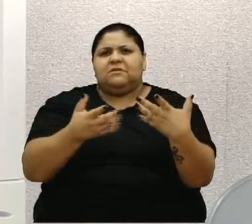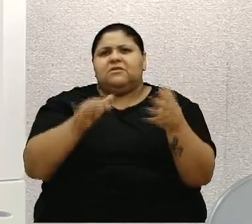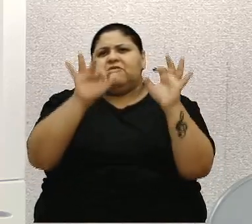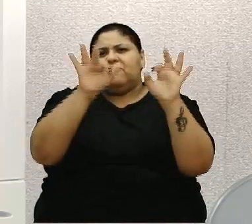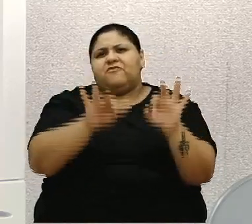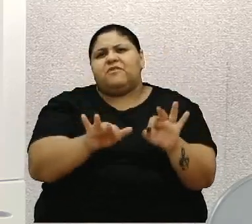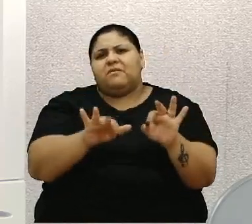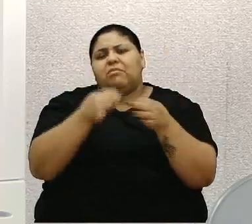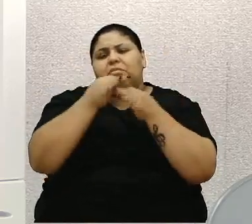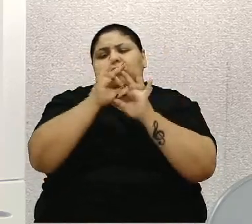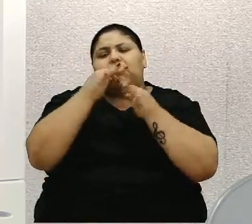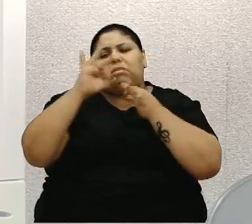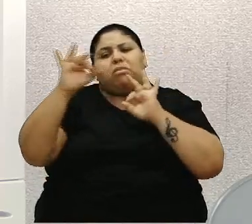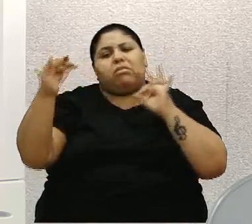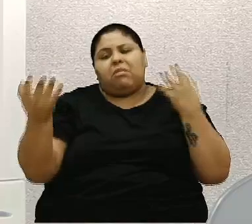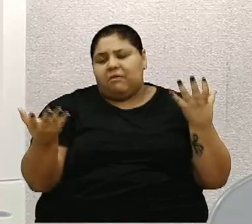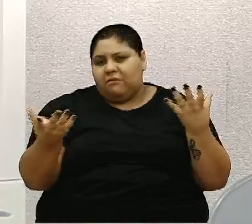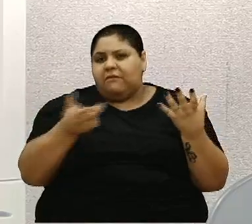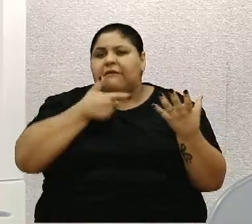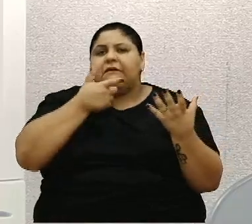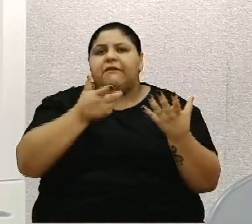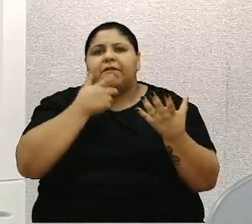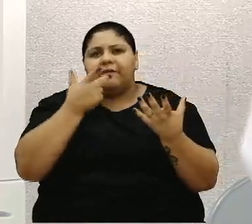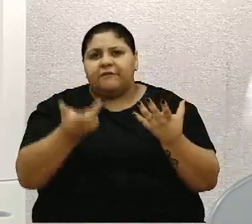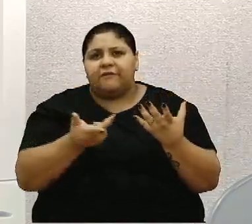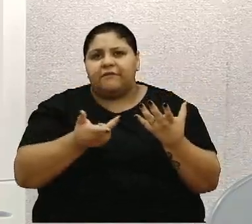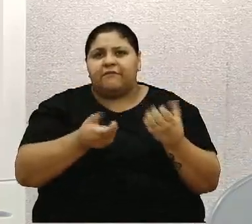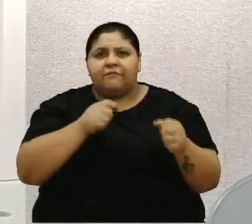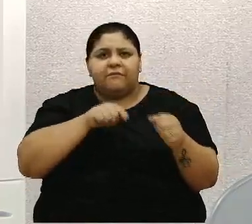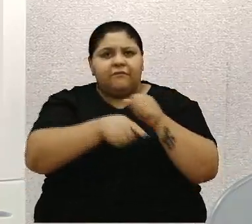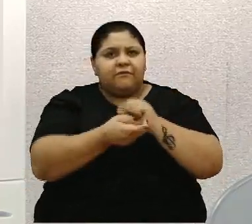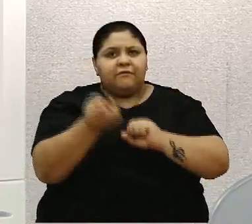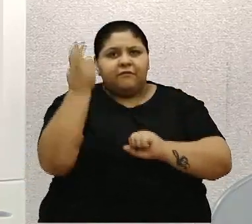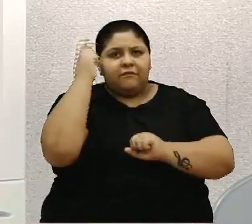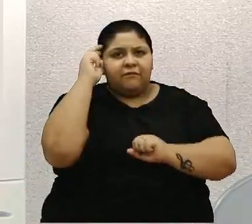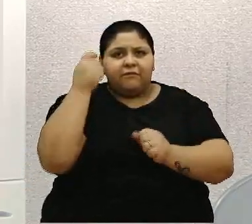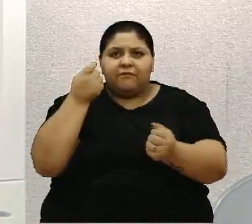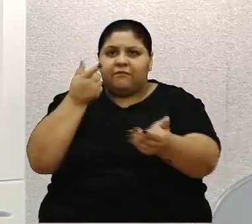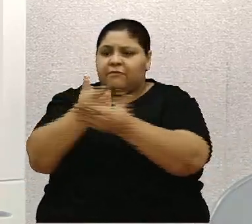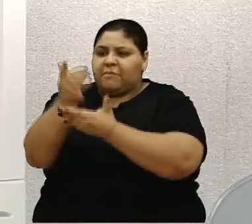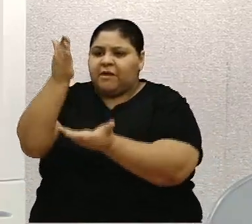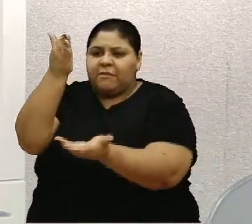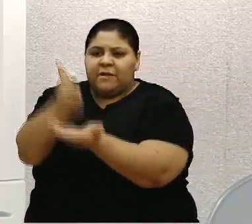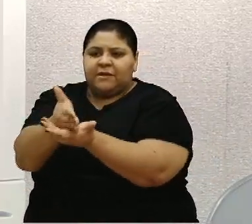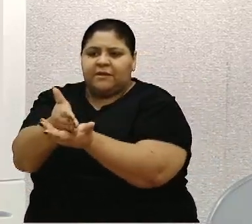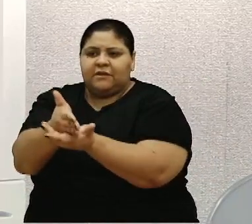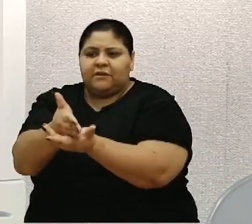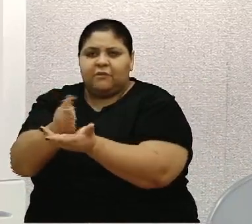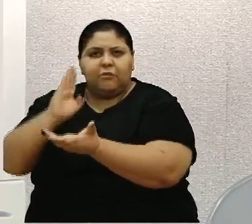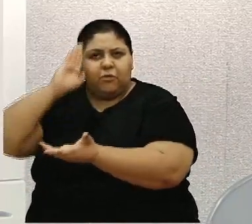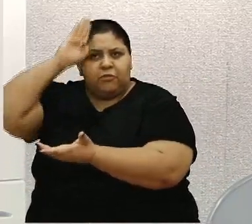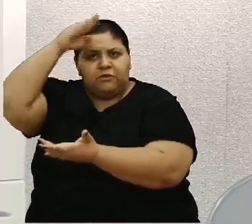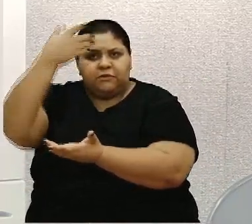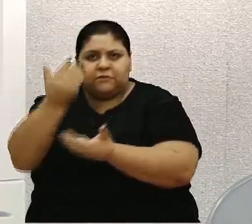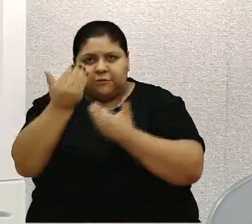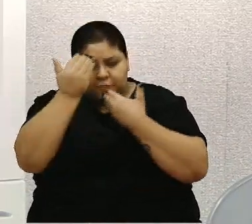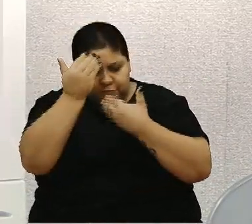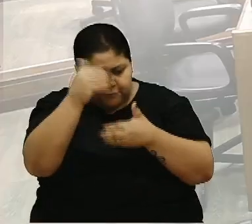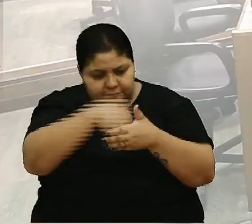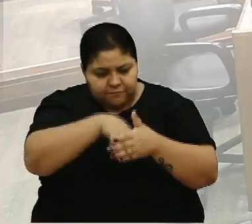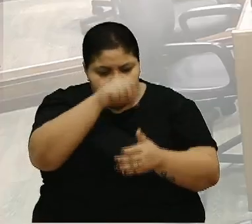pelo amor de Deus. Dizer que vocês investem em cultura se vocês não pagam nem a metade do que foi pago pelo Bolsonaro. Obrigado e voto a favor.